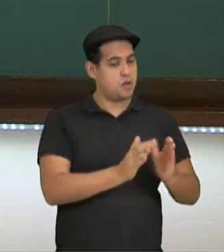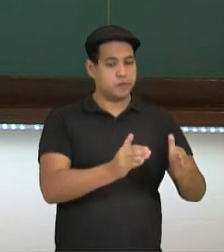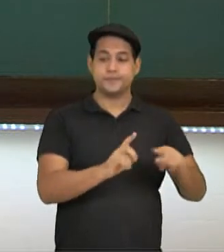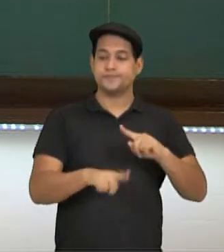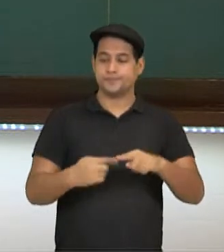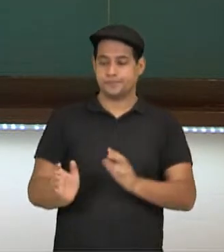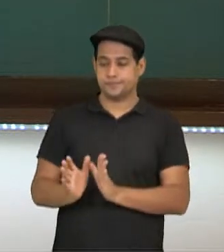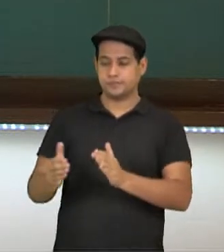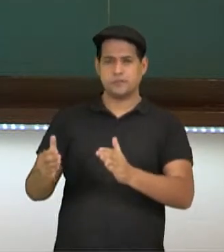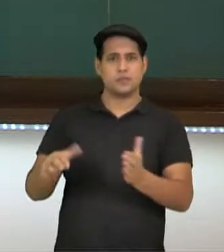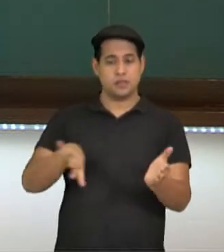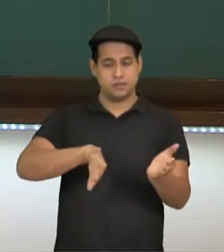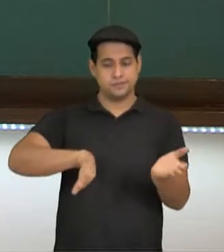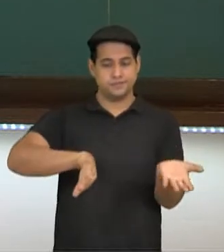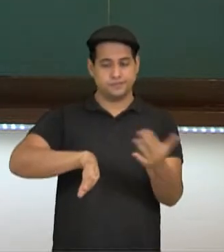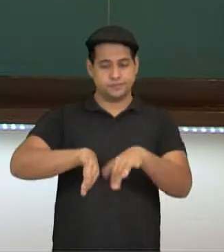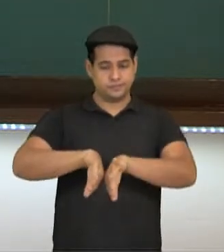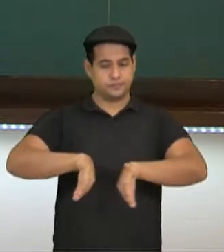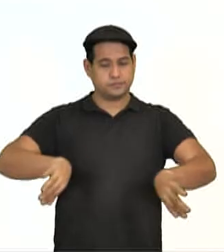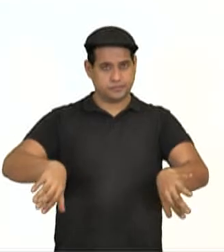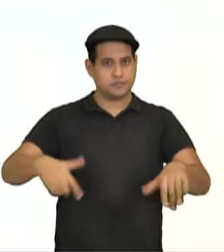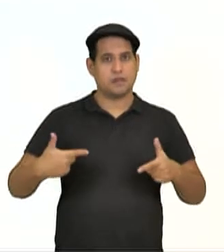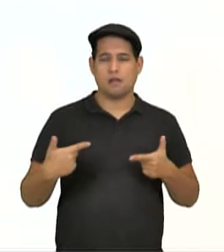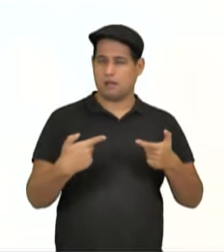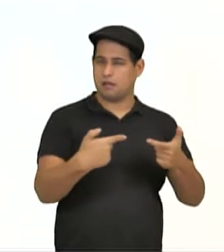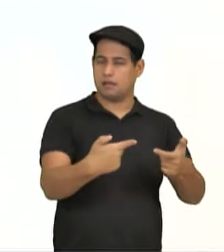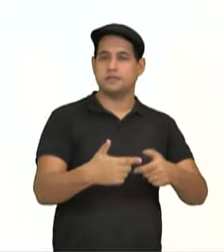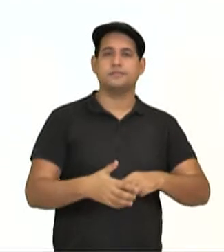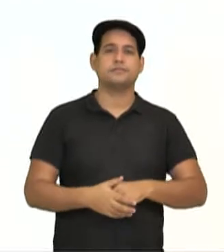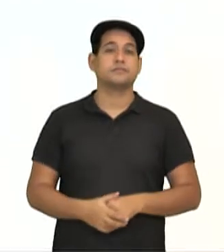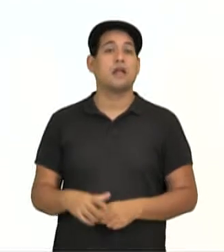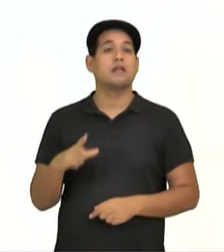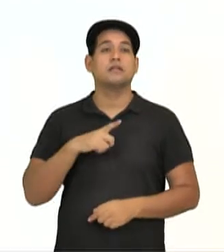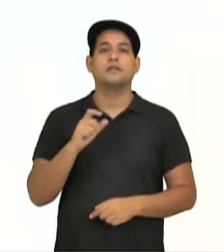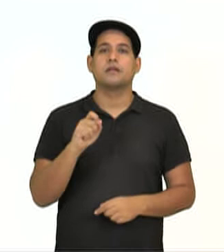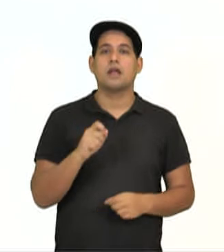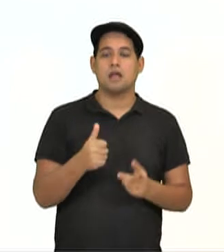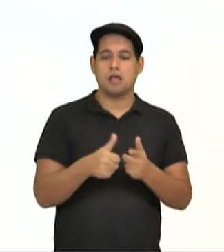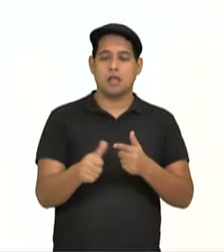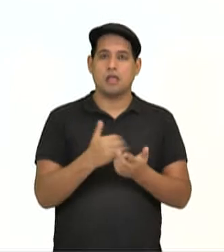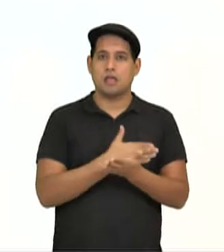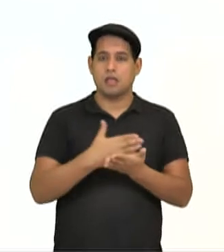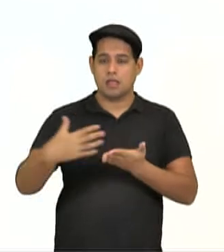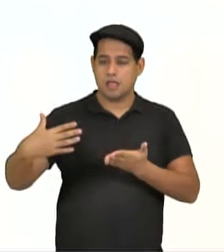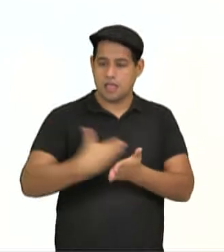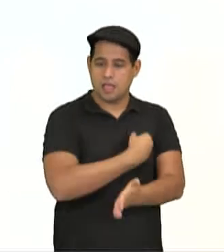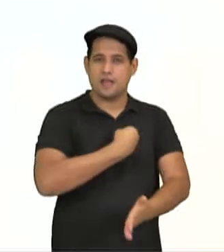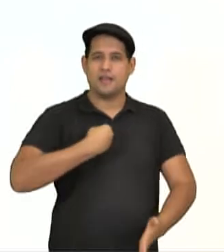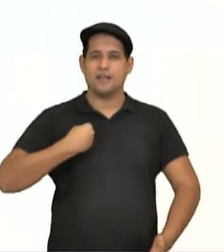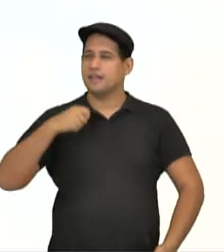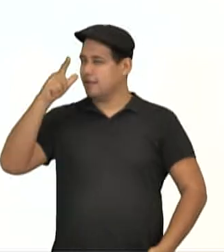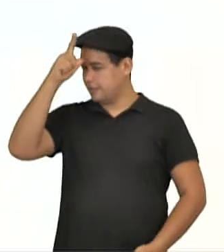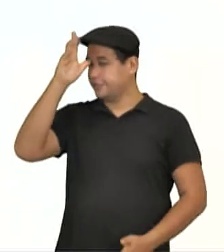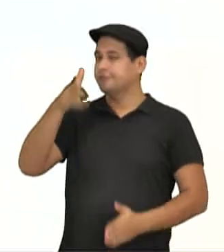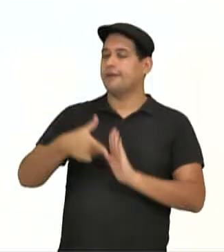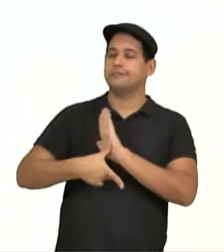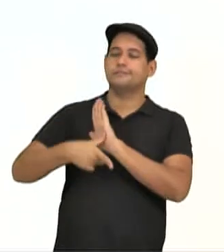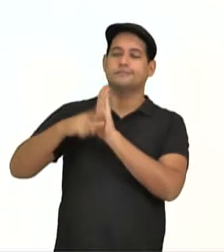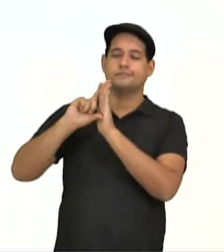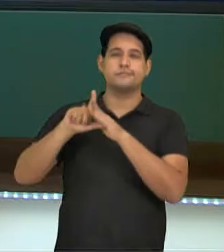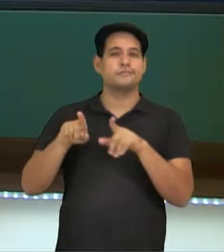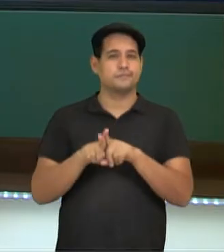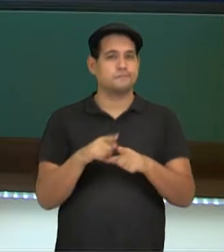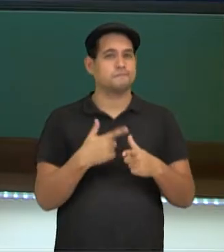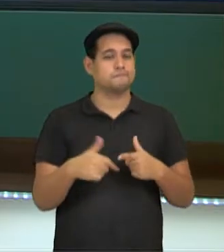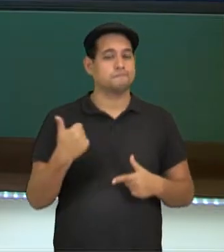Oriente. Vamos dividir por partes essa guerra. E aí você vai ter as primeiras conquistas alemãs que já antecederam aí esse